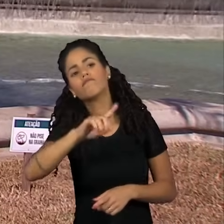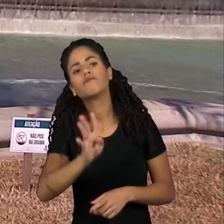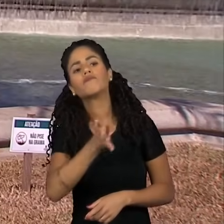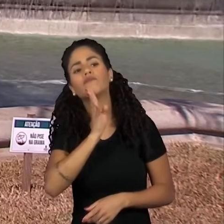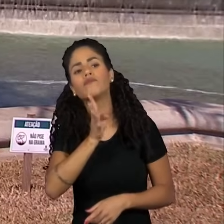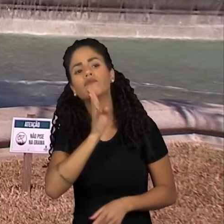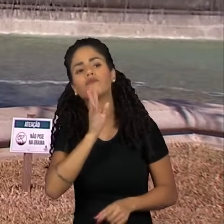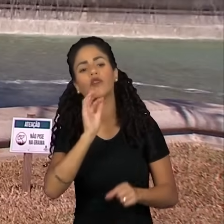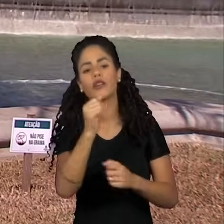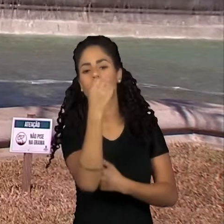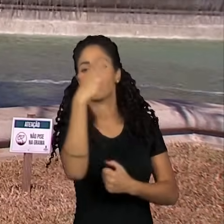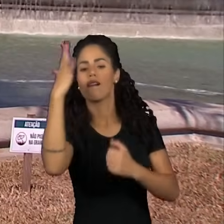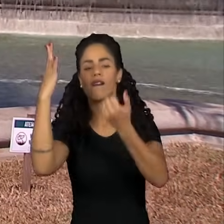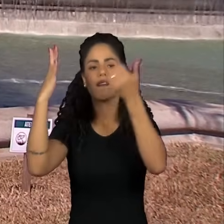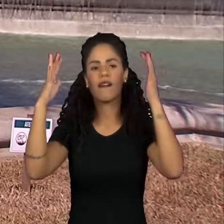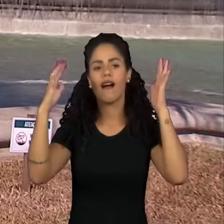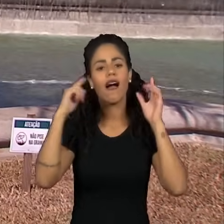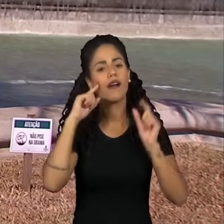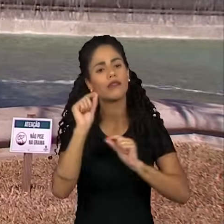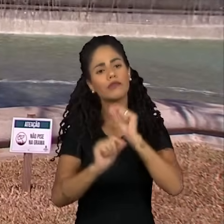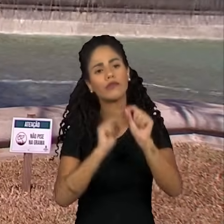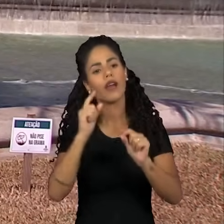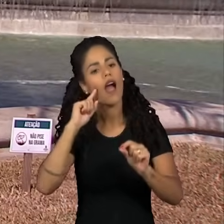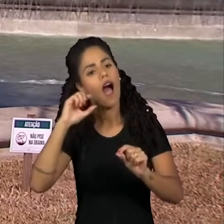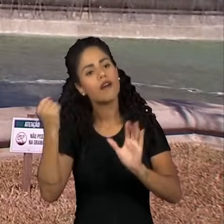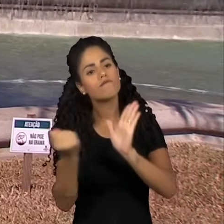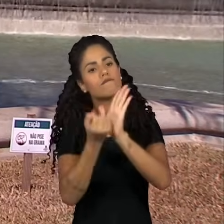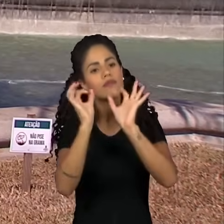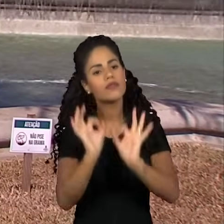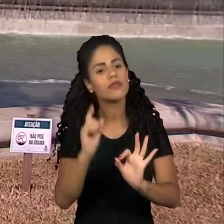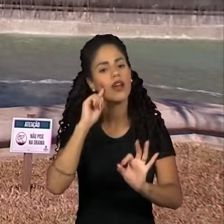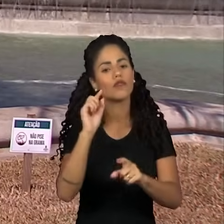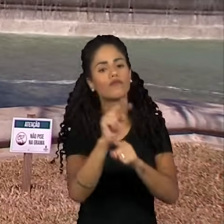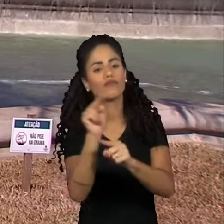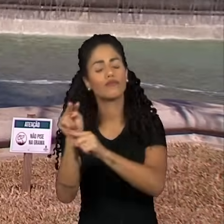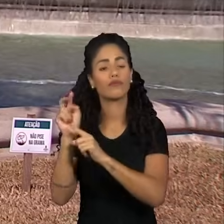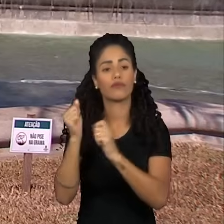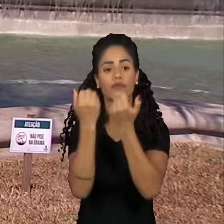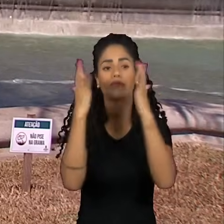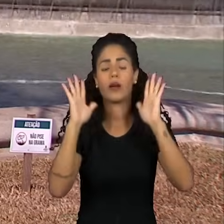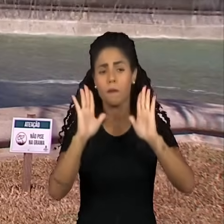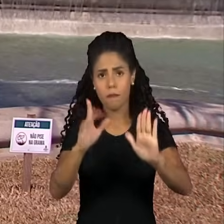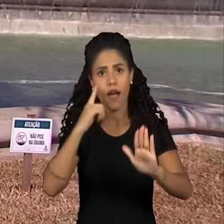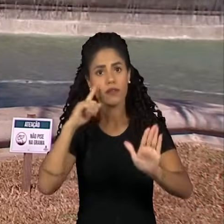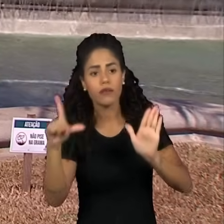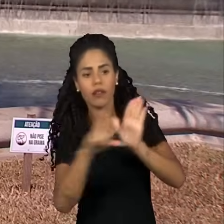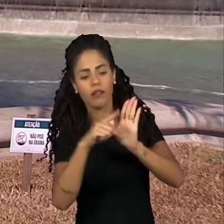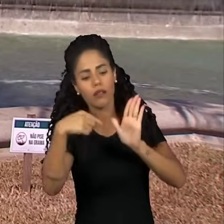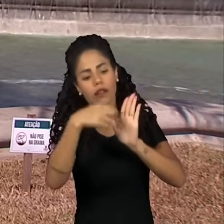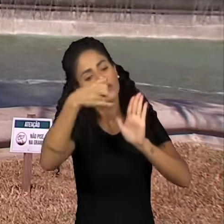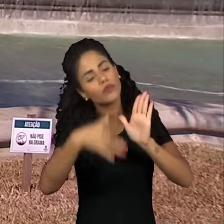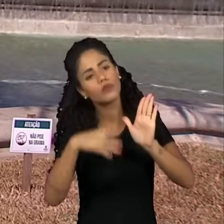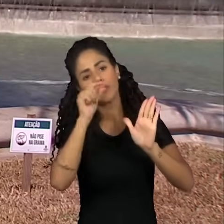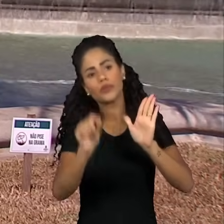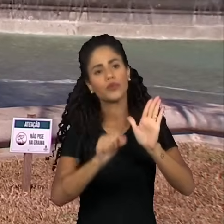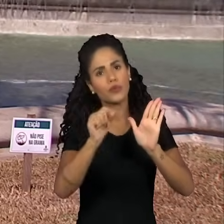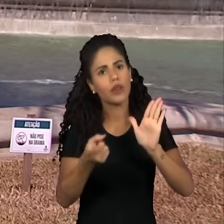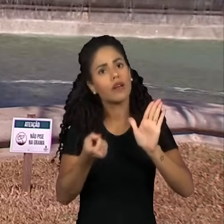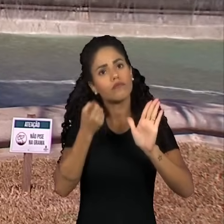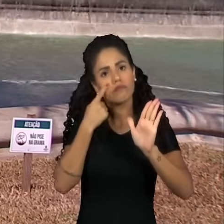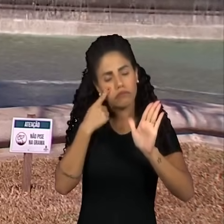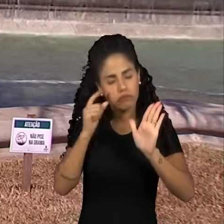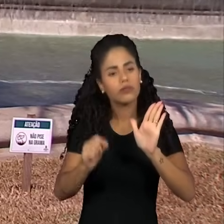parques nacionais e tem essa ideia como um símbolo de unidade de conservação, mas na legislação ambiental todas as esferas de gestão